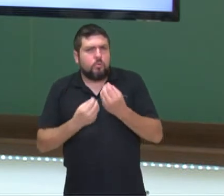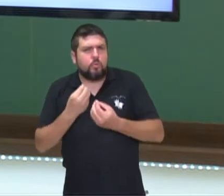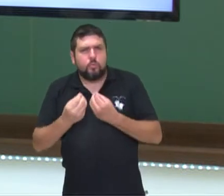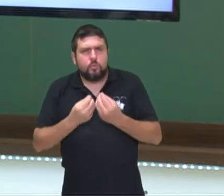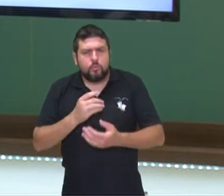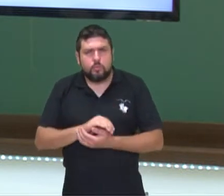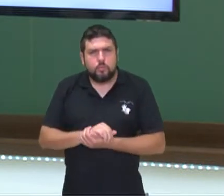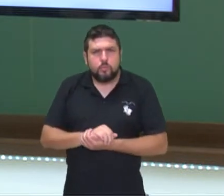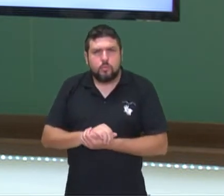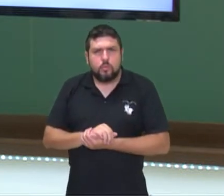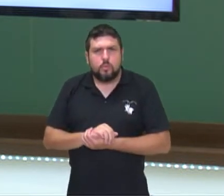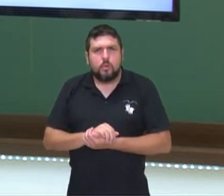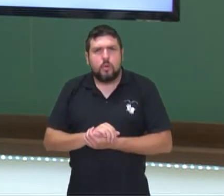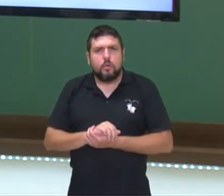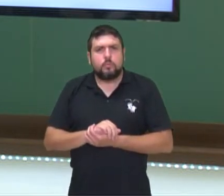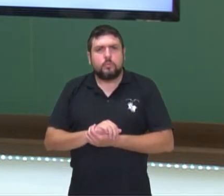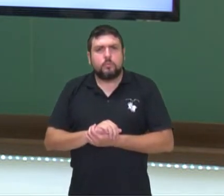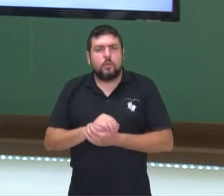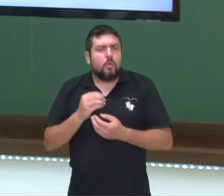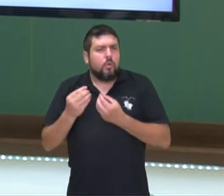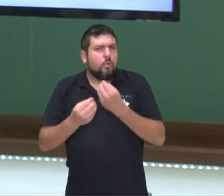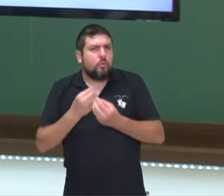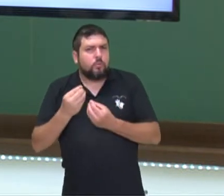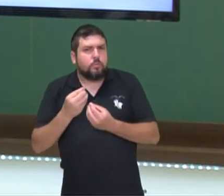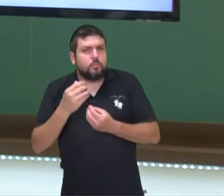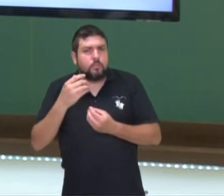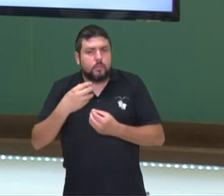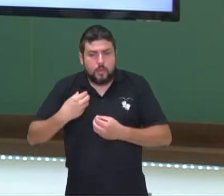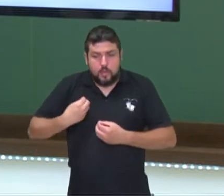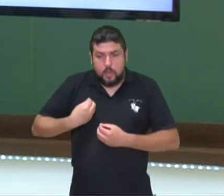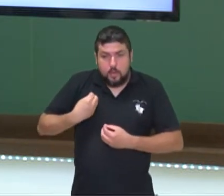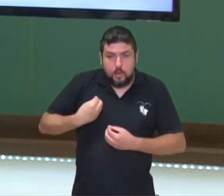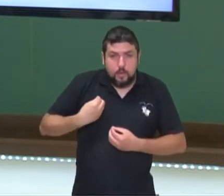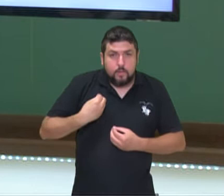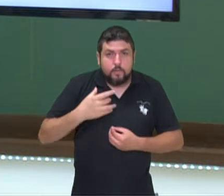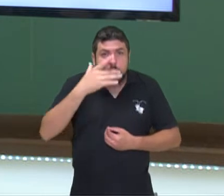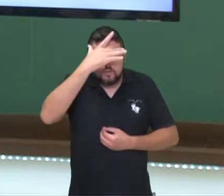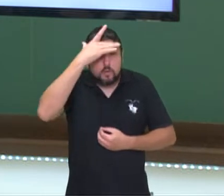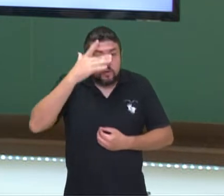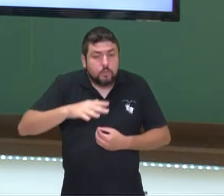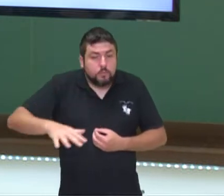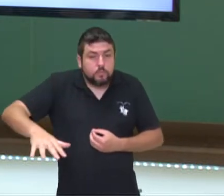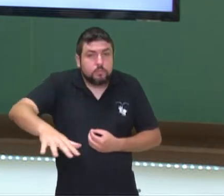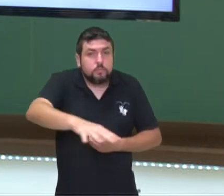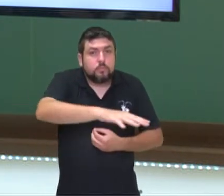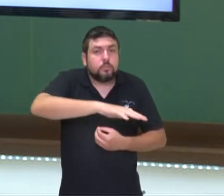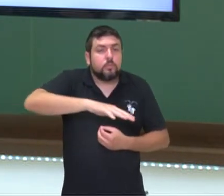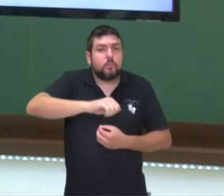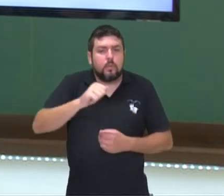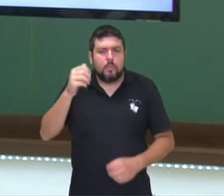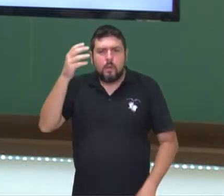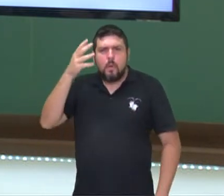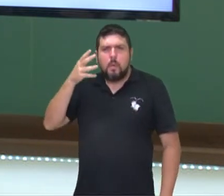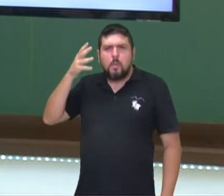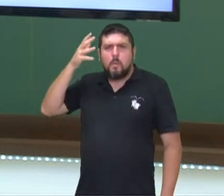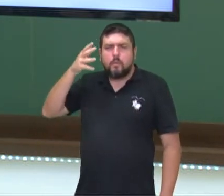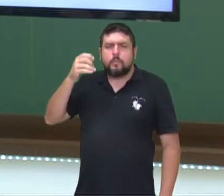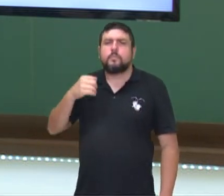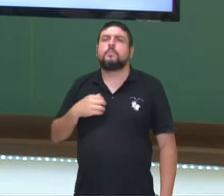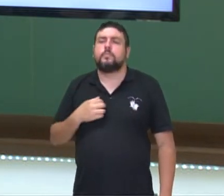pode fazer na sua vida ou na vida de outras pessoas? O discurso é uma ferramenta